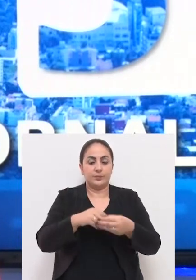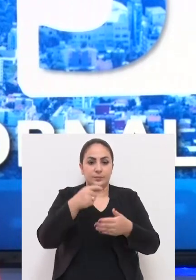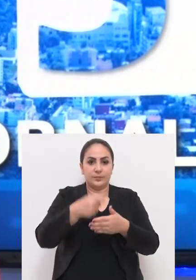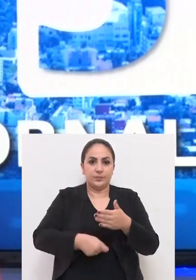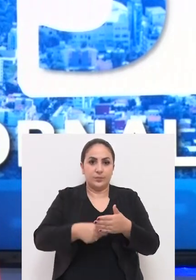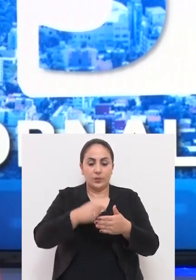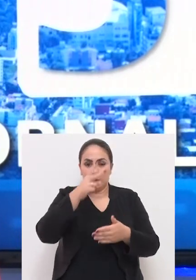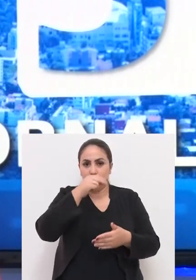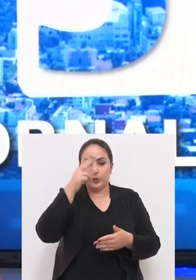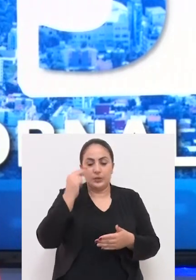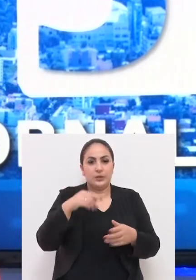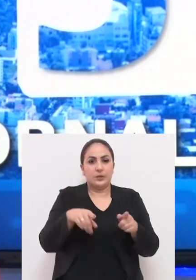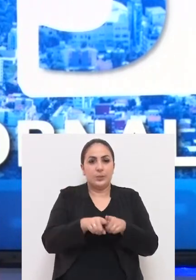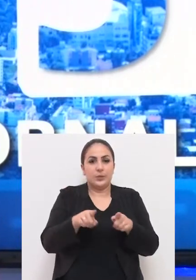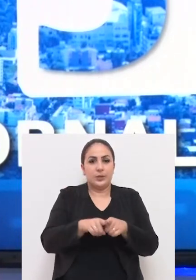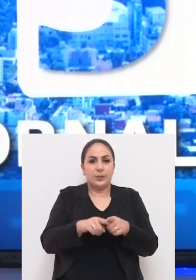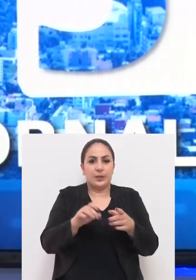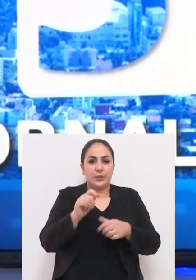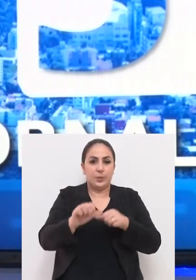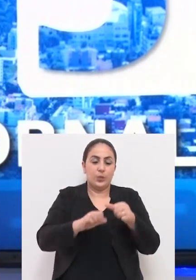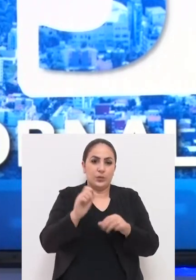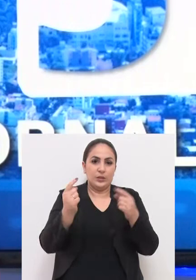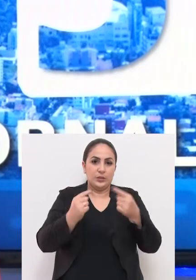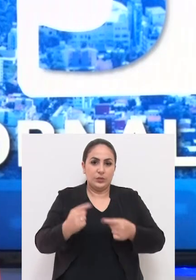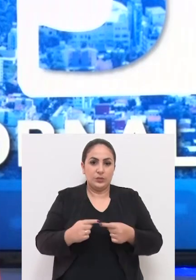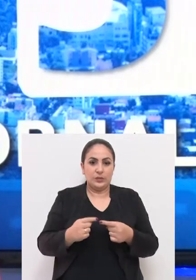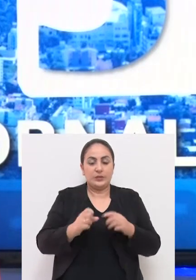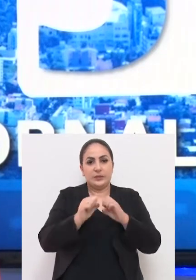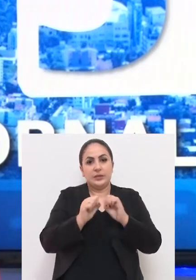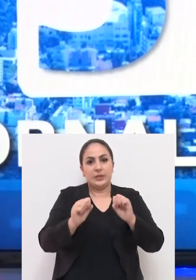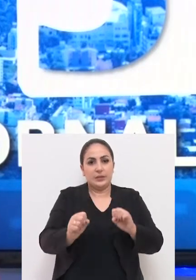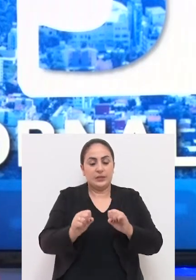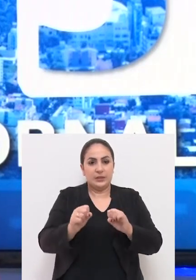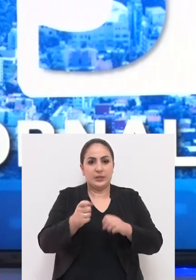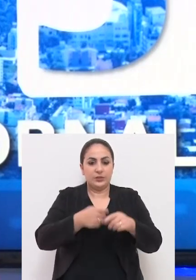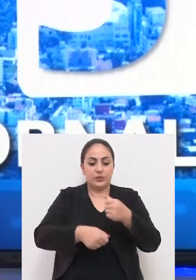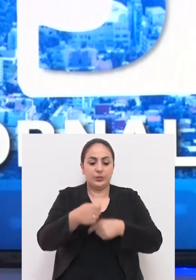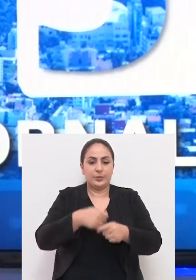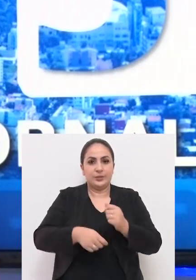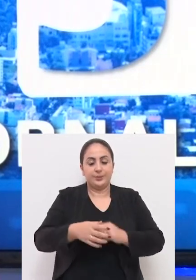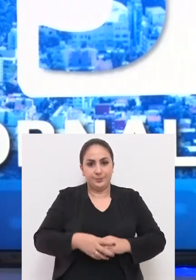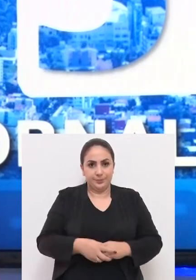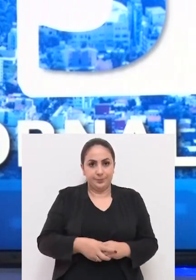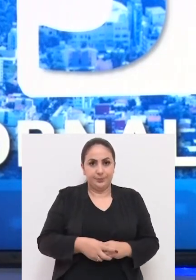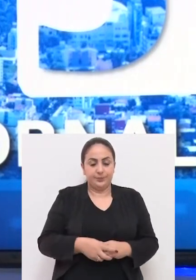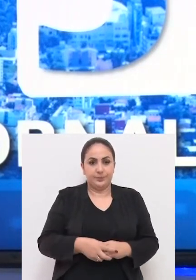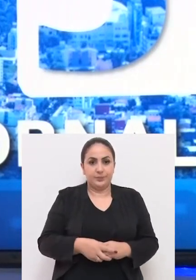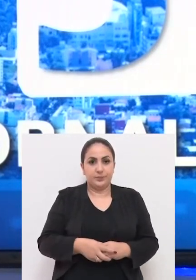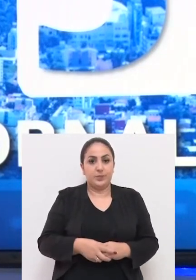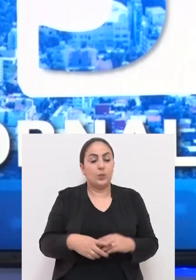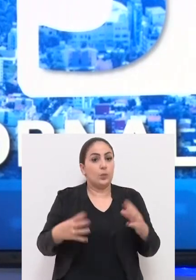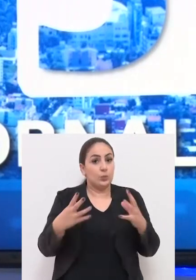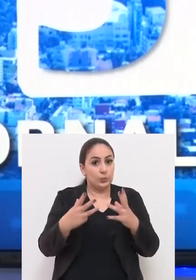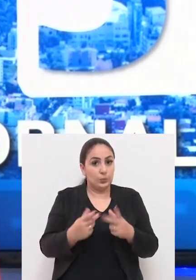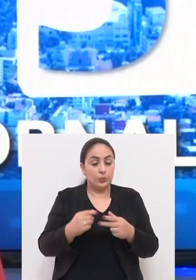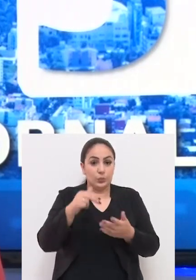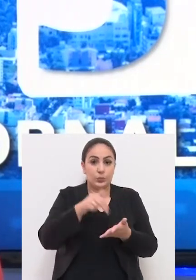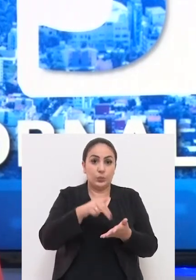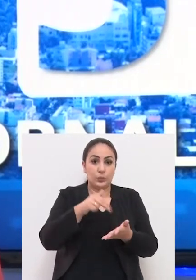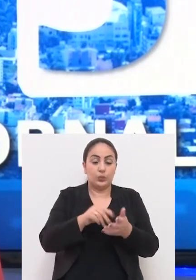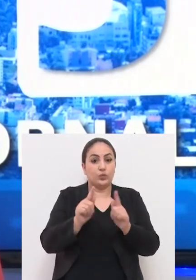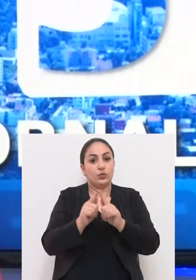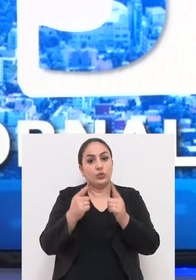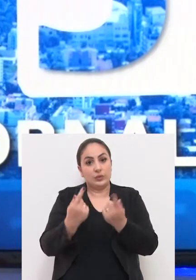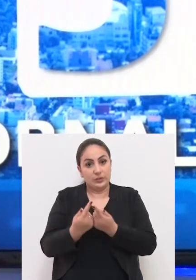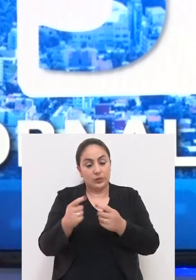lei complementar de autoria do Executivo, que altera a estrutura da Secretaria de Administração.